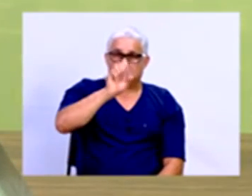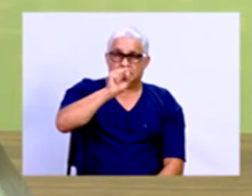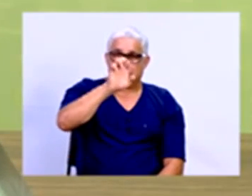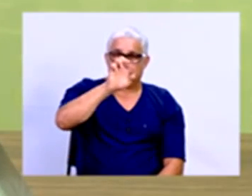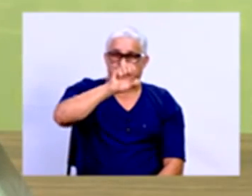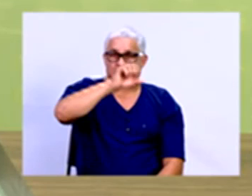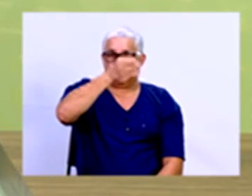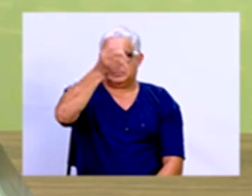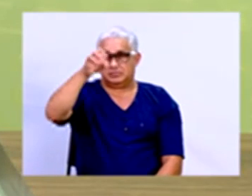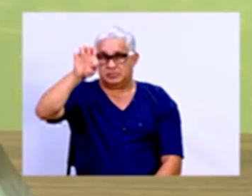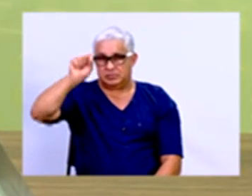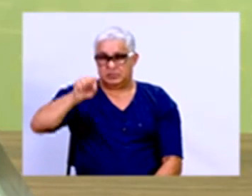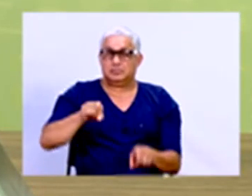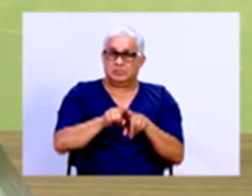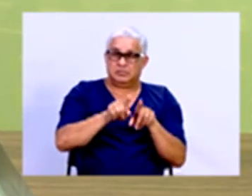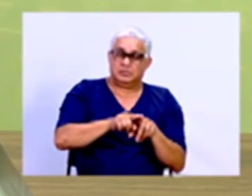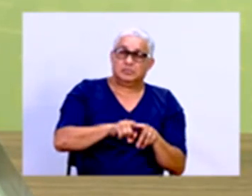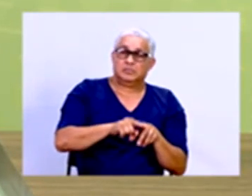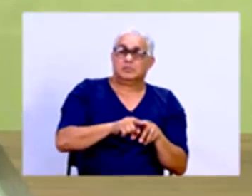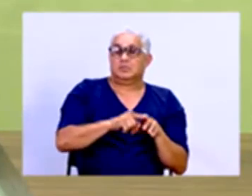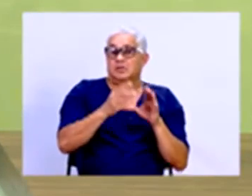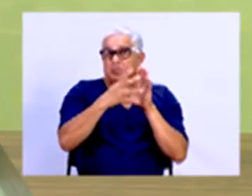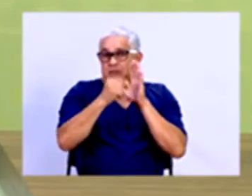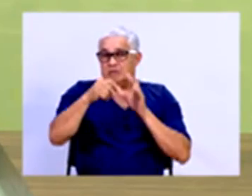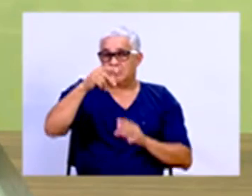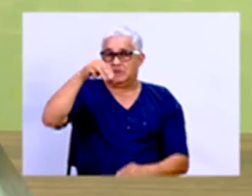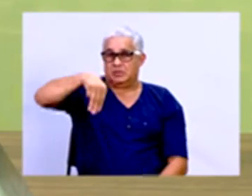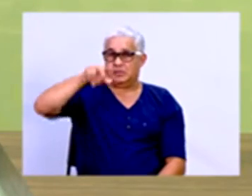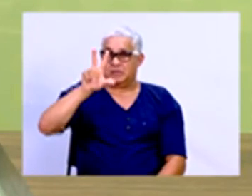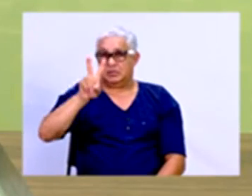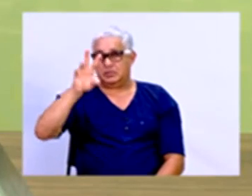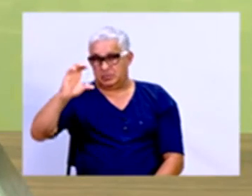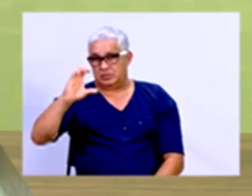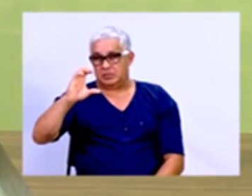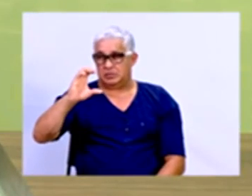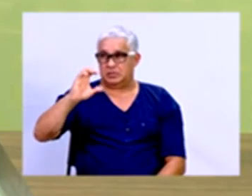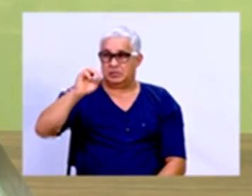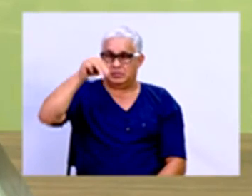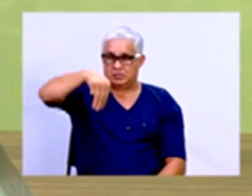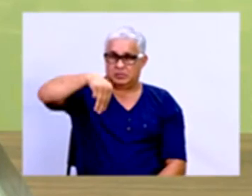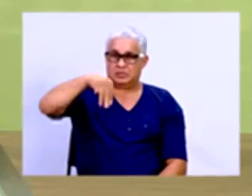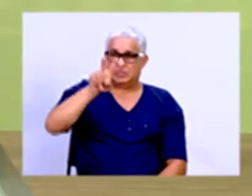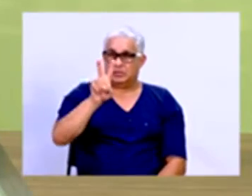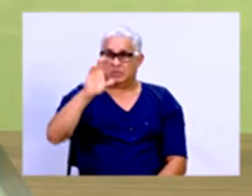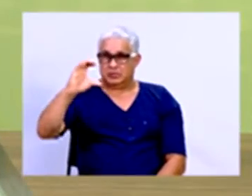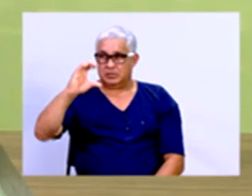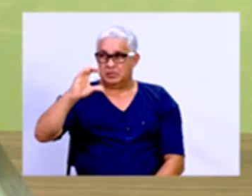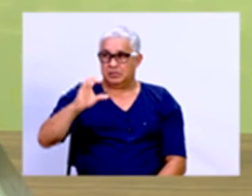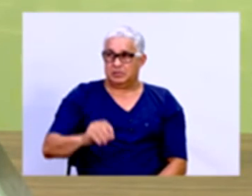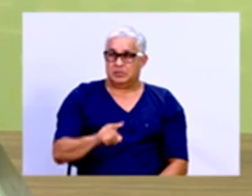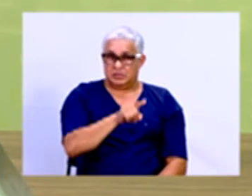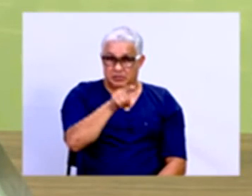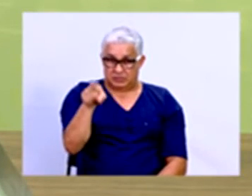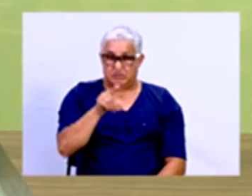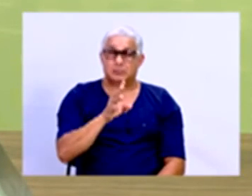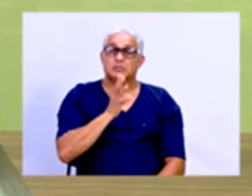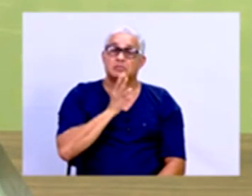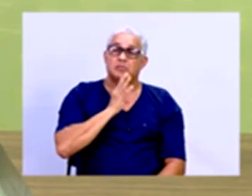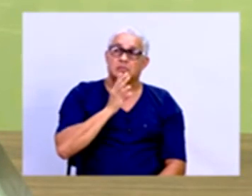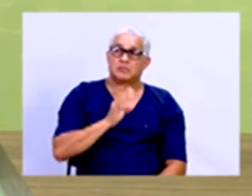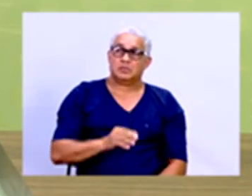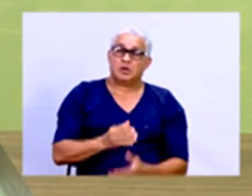e padrão MVC. Tudo isso que foi dito vai dar conhecimento para vocês, vai startar